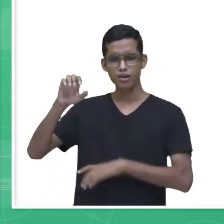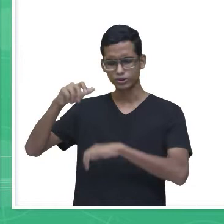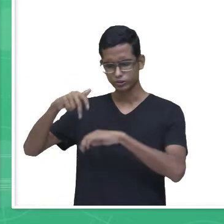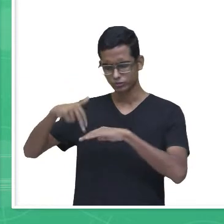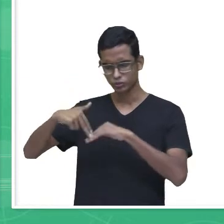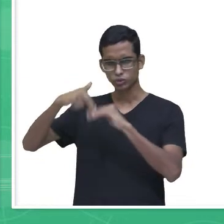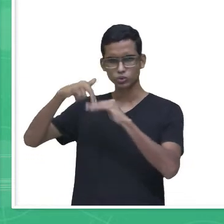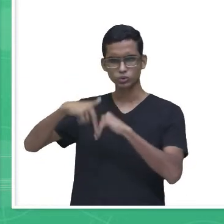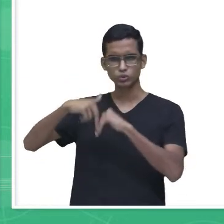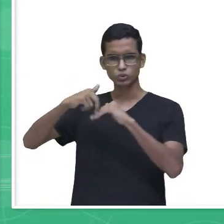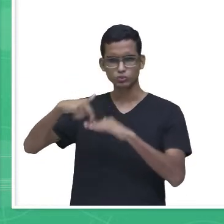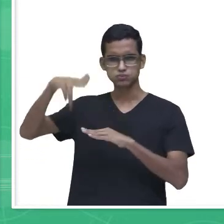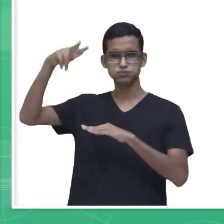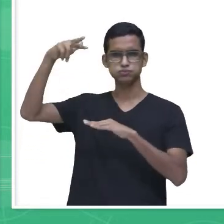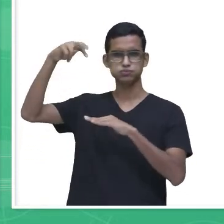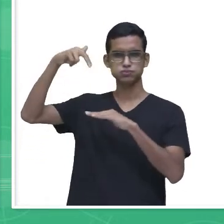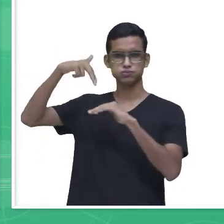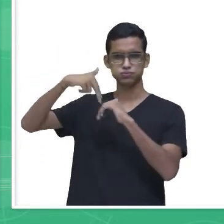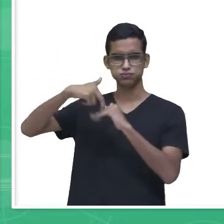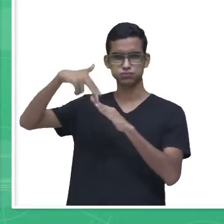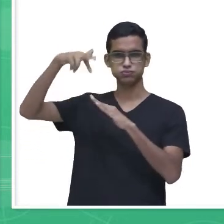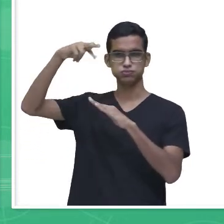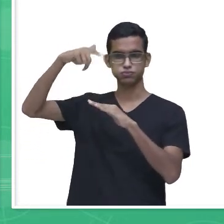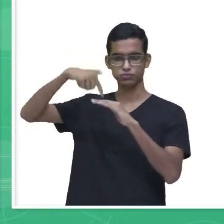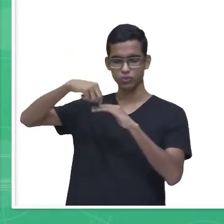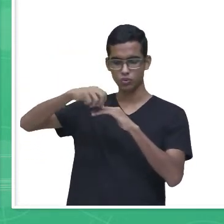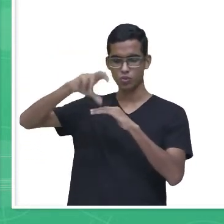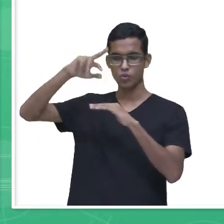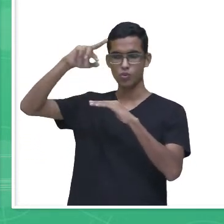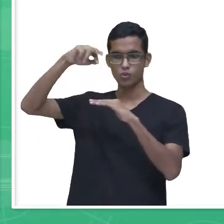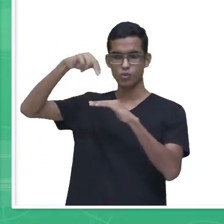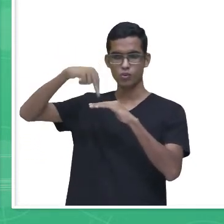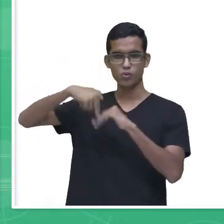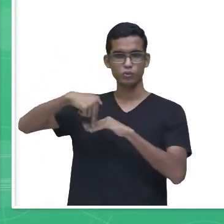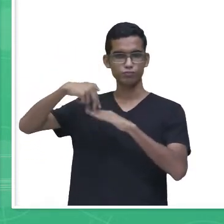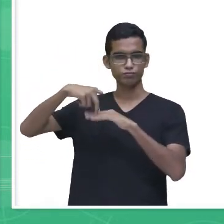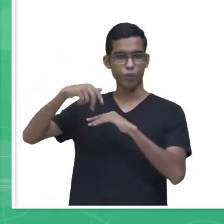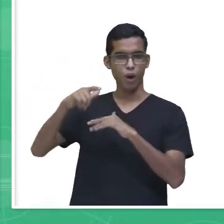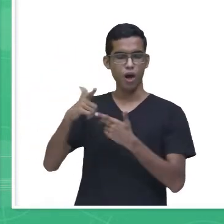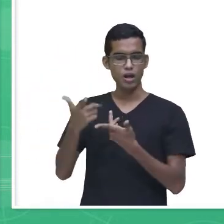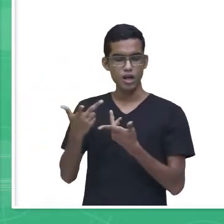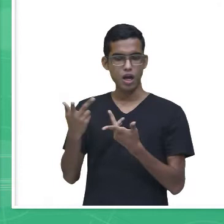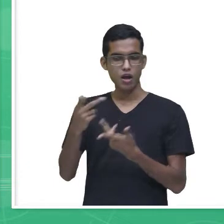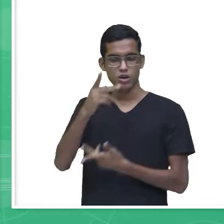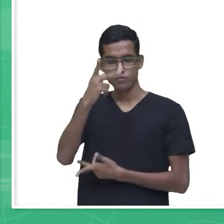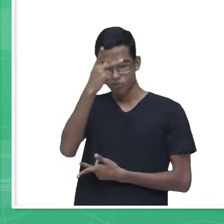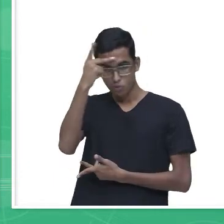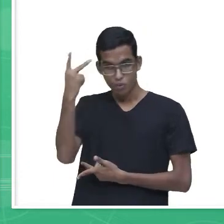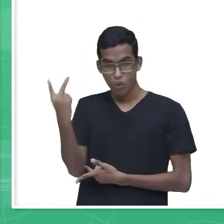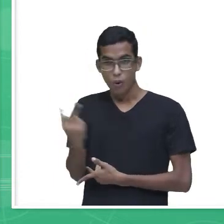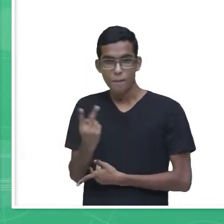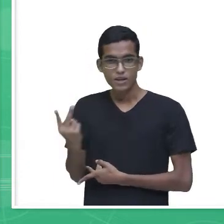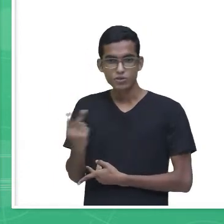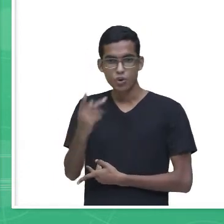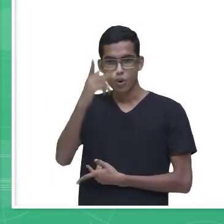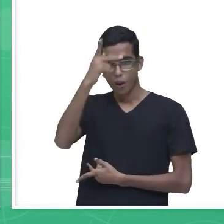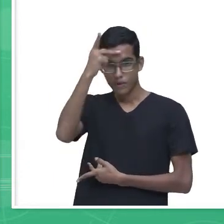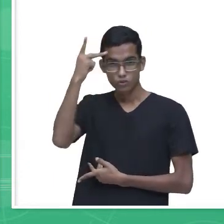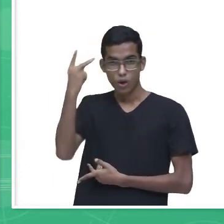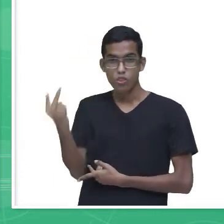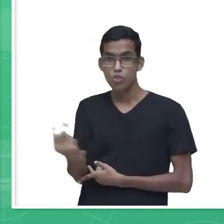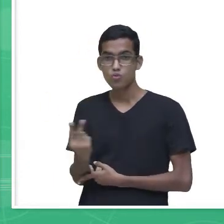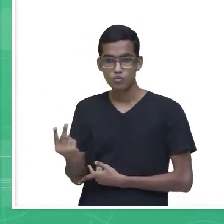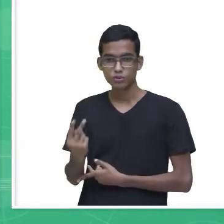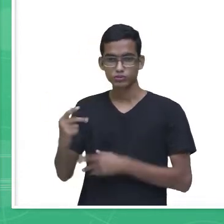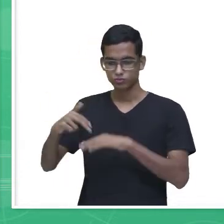a de trampolim em dupla, né? A dupla tem que fazer os mesmos movimentos, toda a coreografia em cima de uma mesa, né,